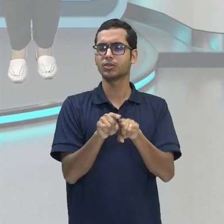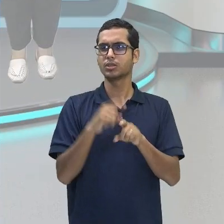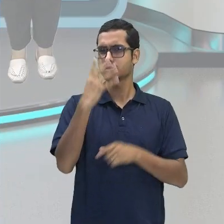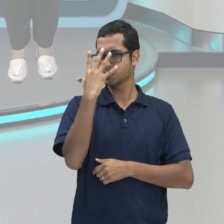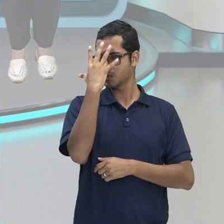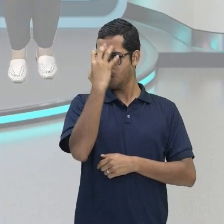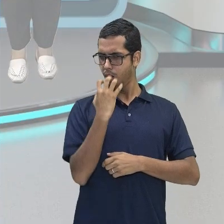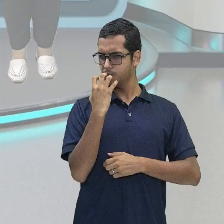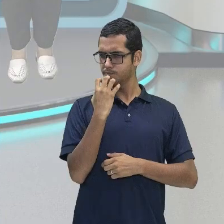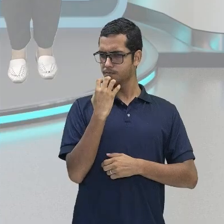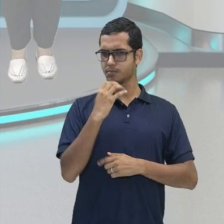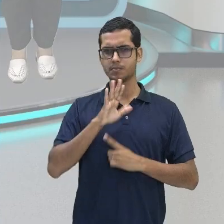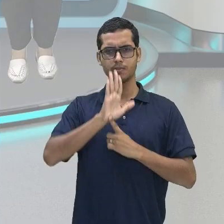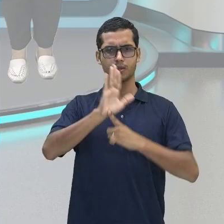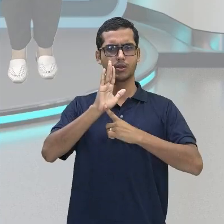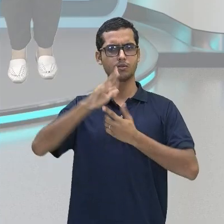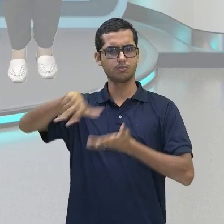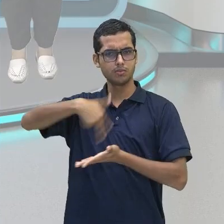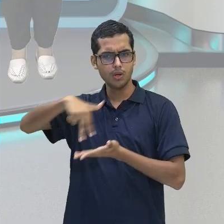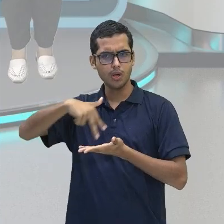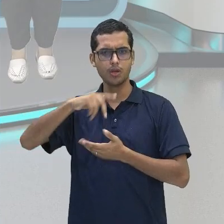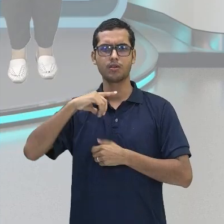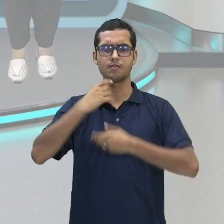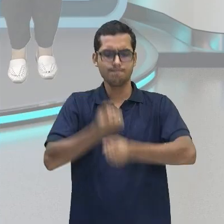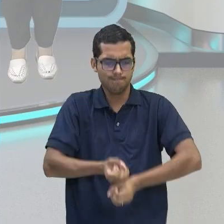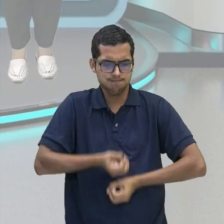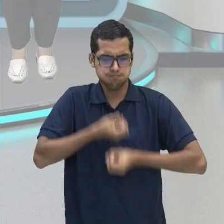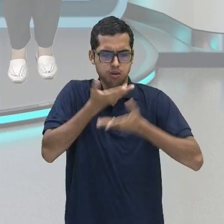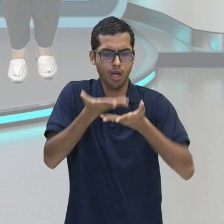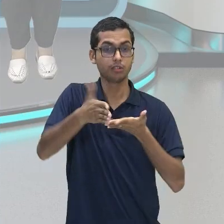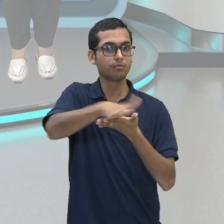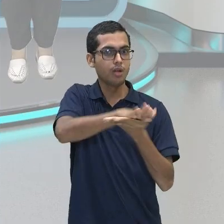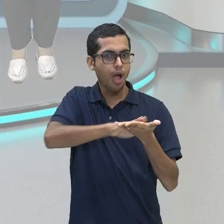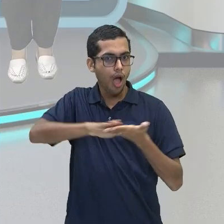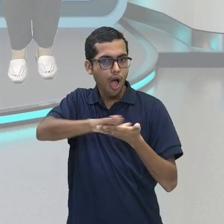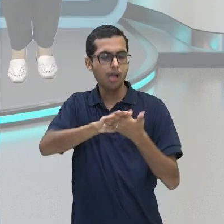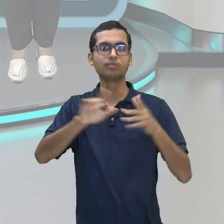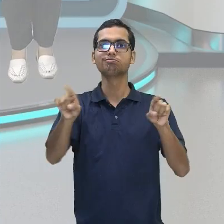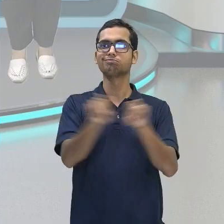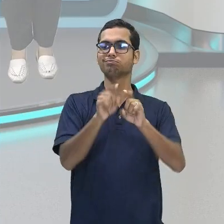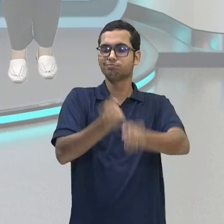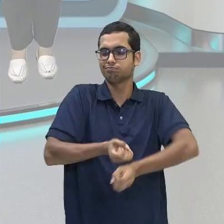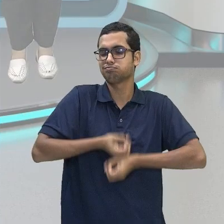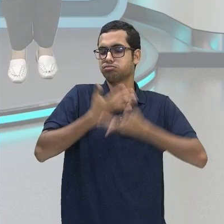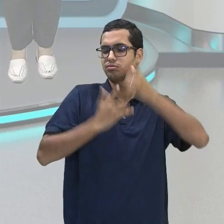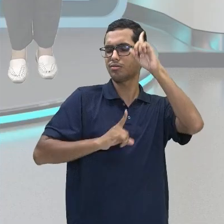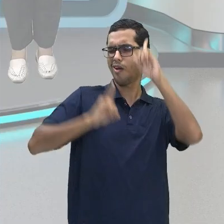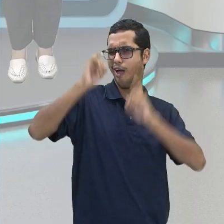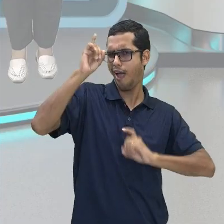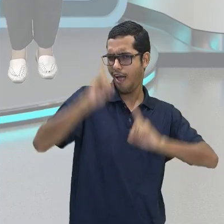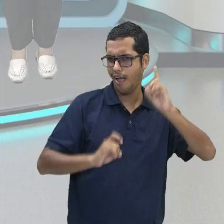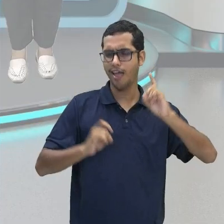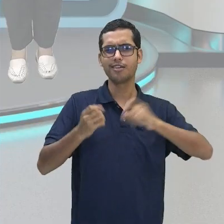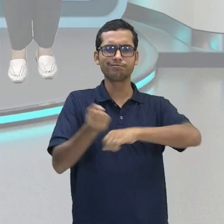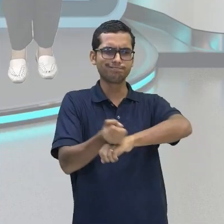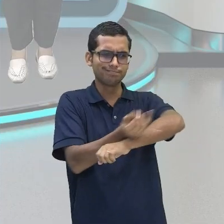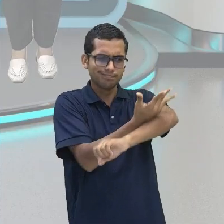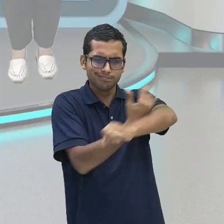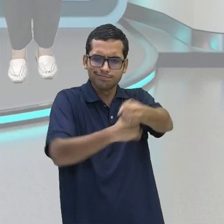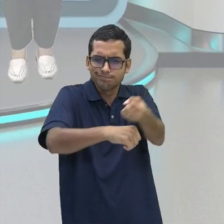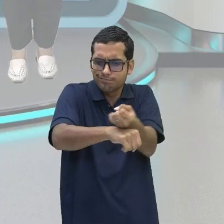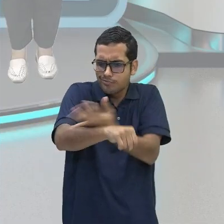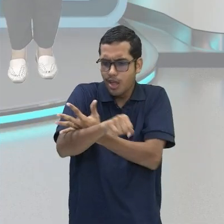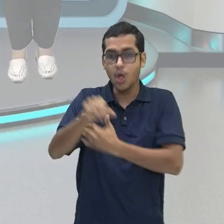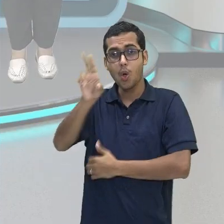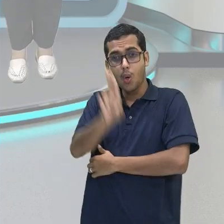dançarinos não digam uma única palavra, eles expressam muitas emoções. Então, sim, também por meio da dança